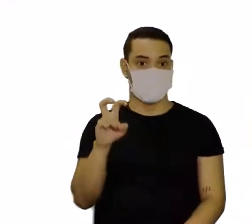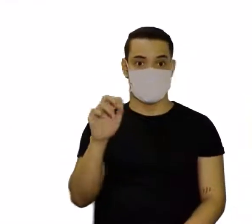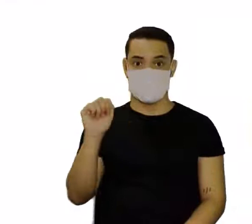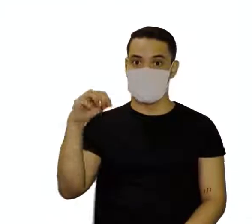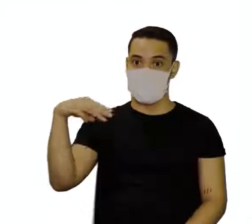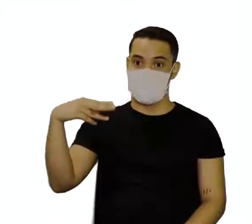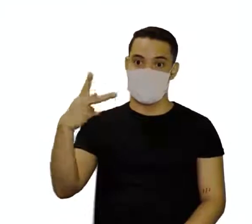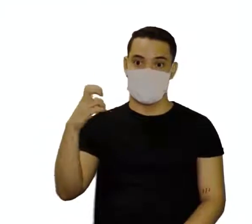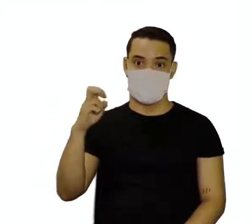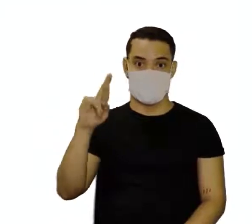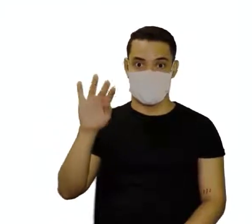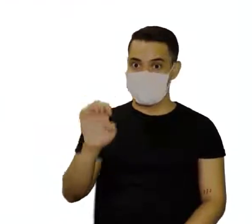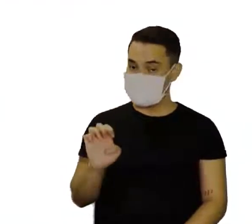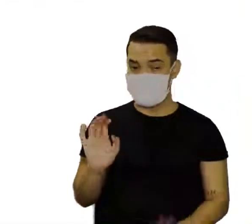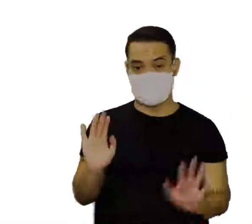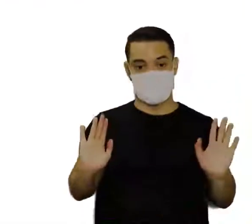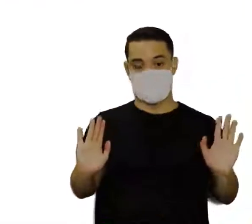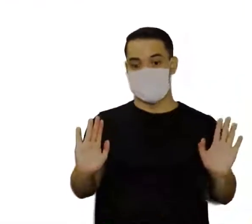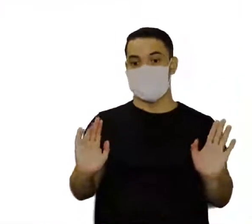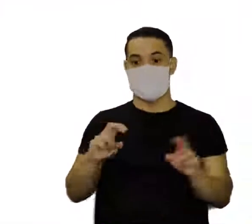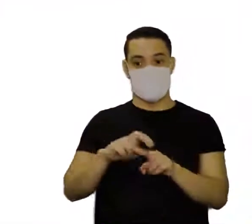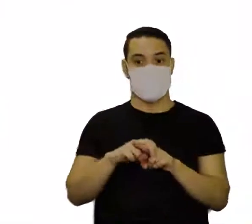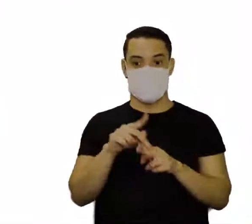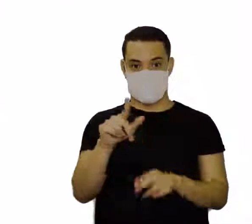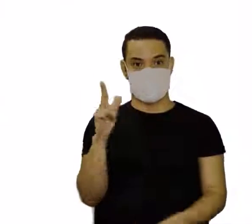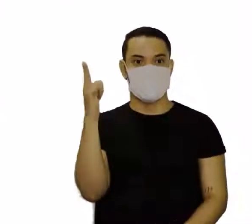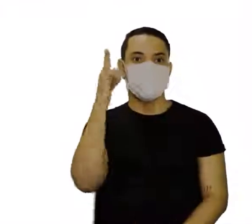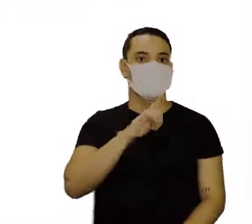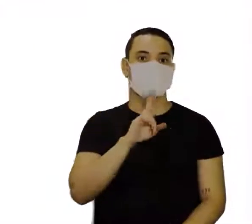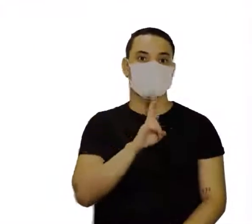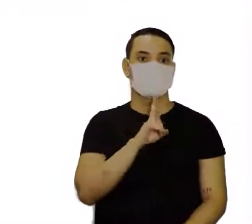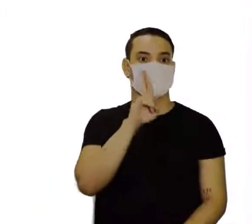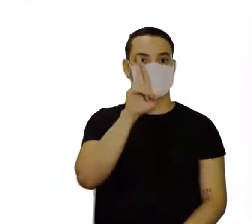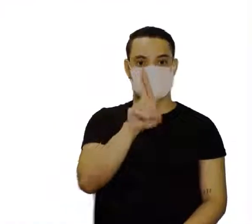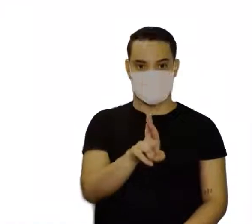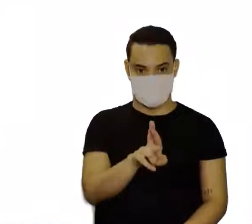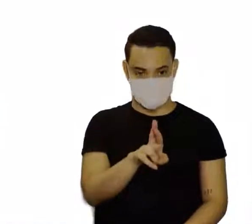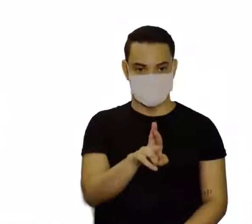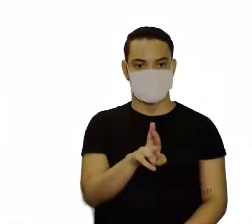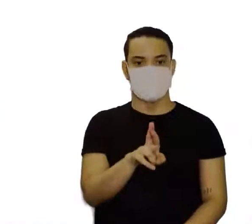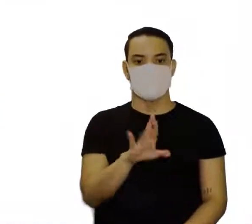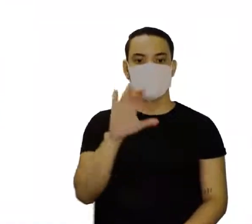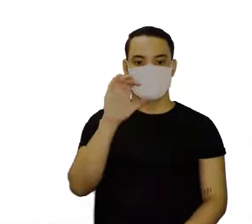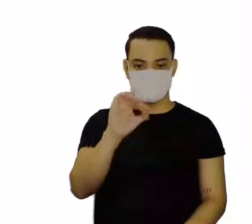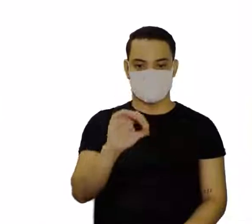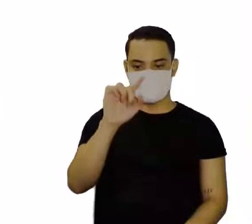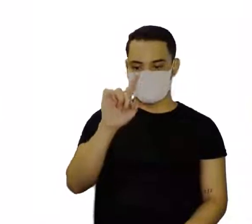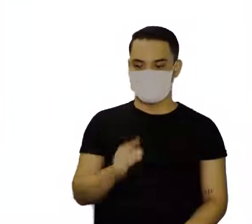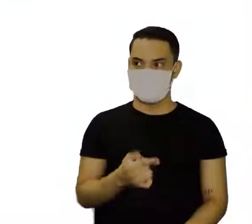0,25. Então, aí você chega no resultado de